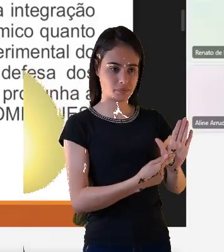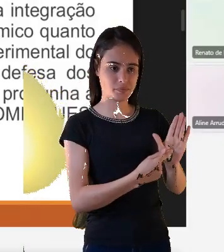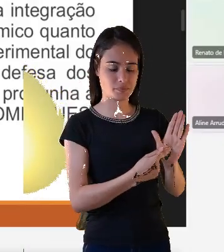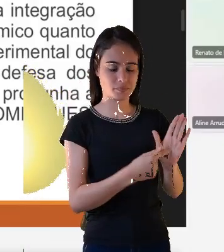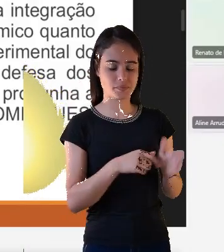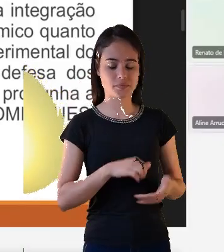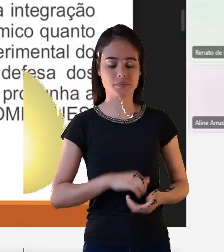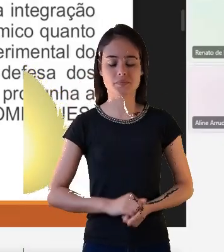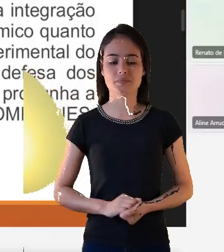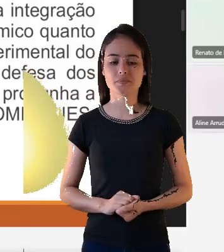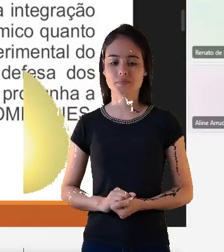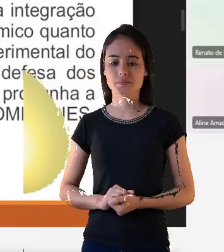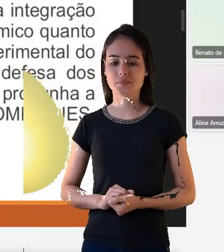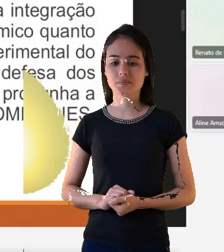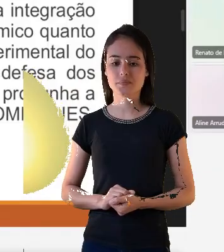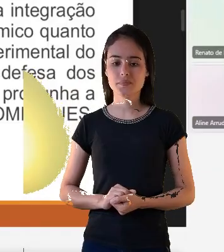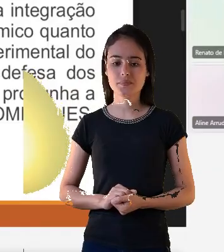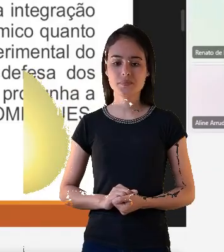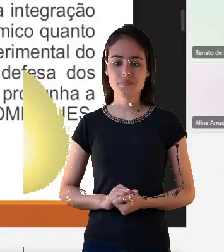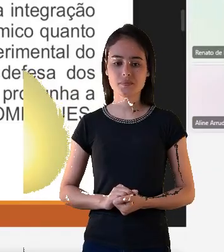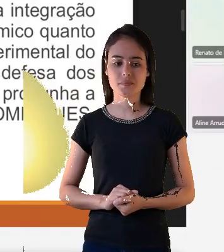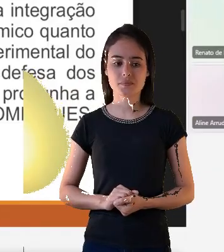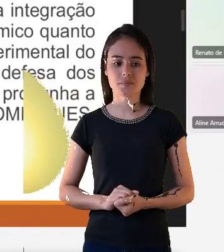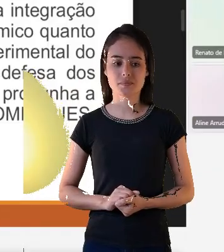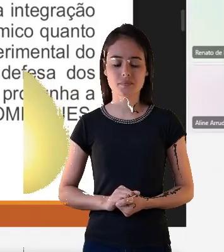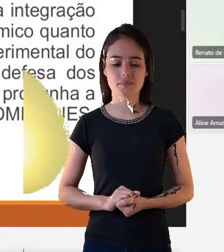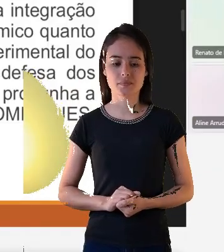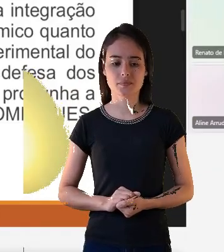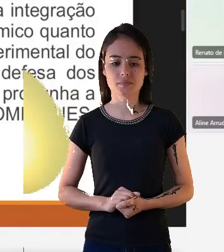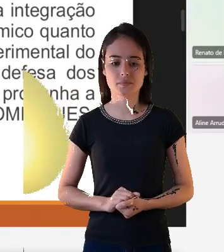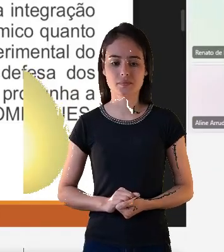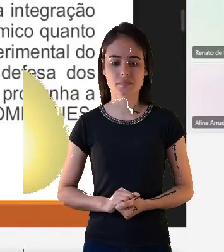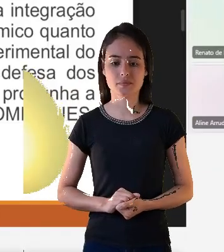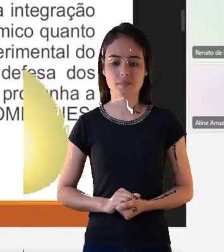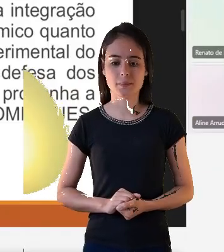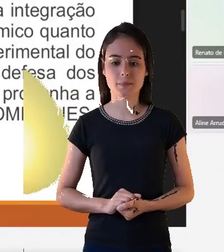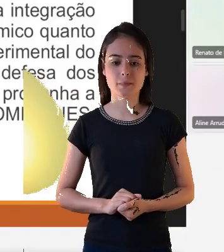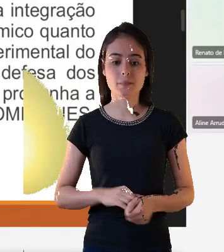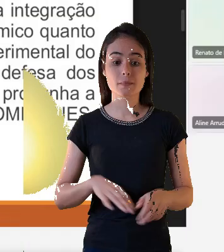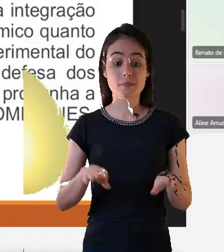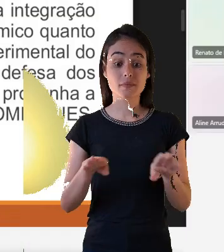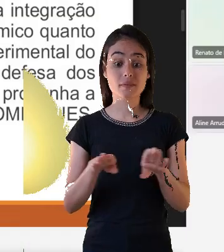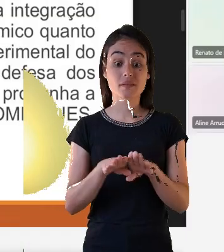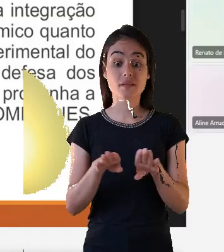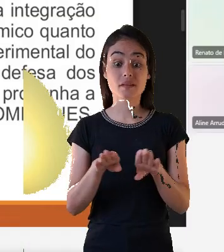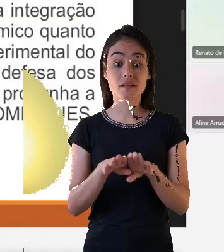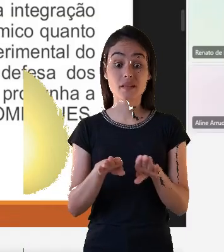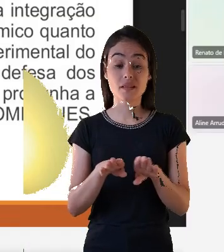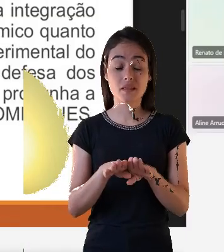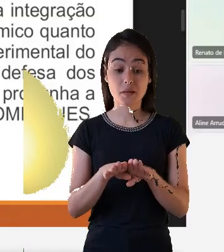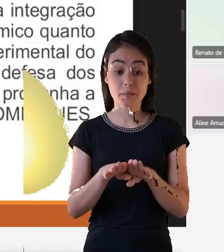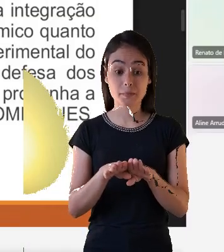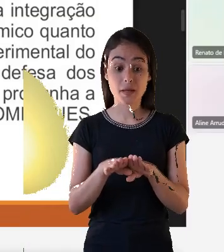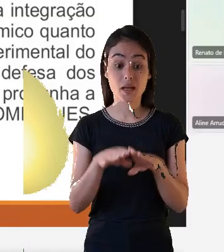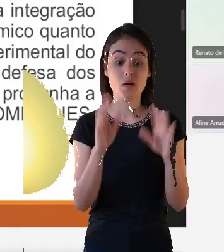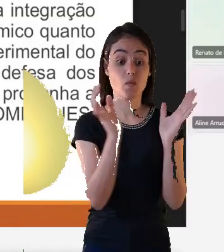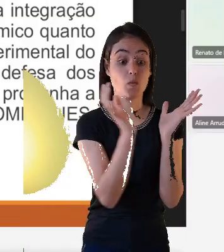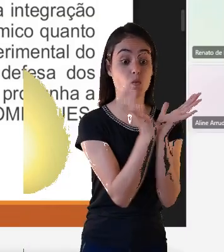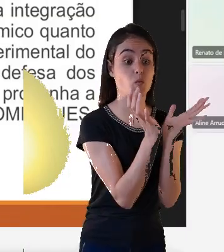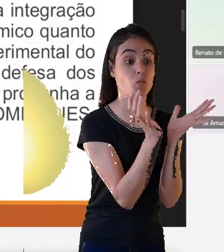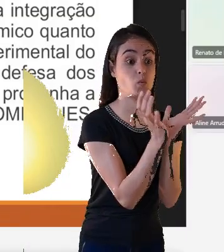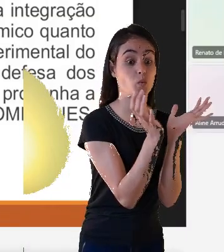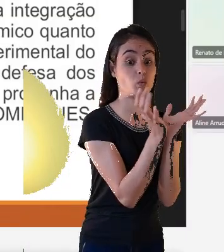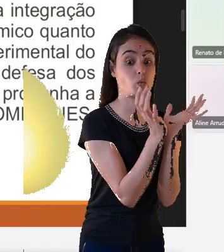produzidos, encenados e com peças com temática negra, e encenado e produzido